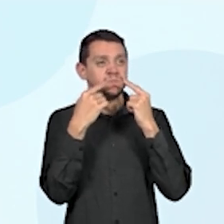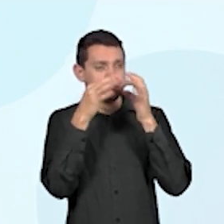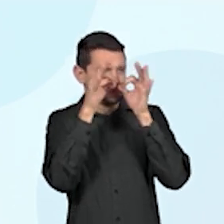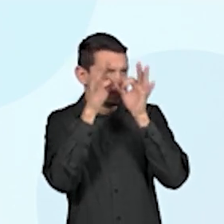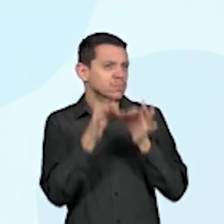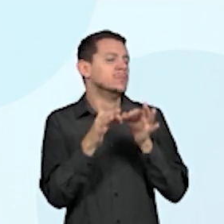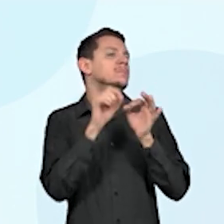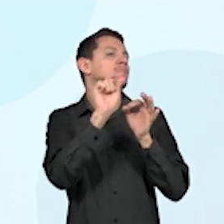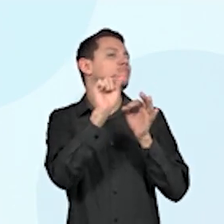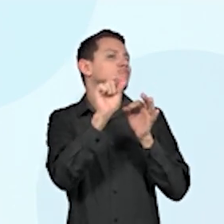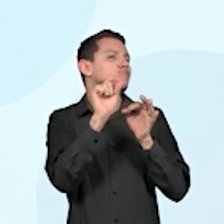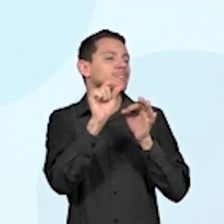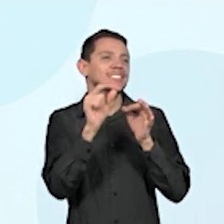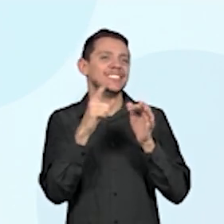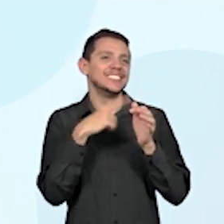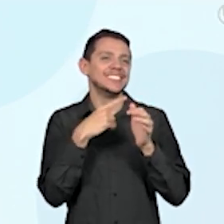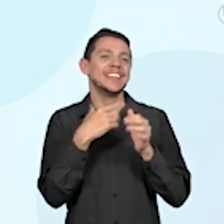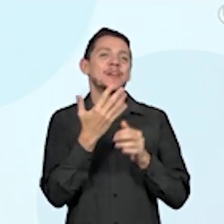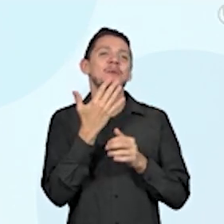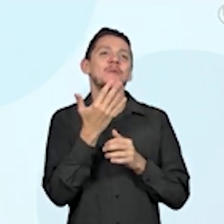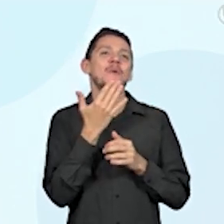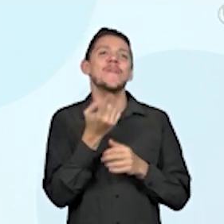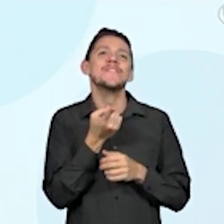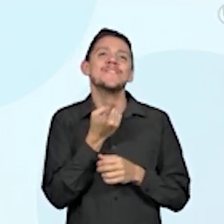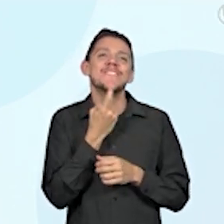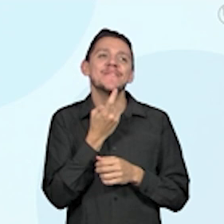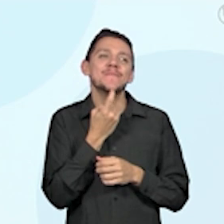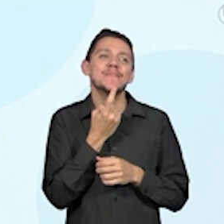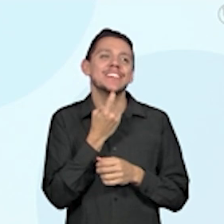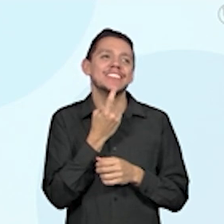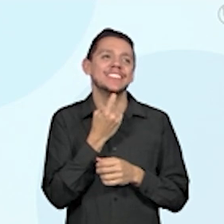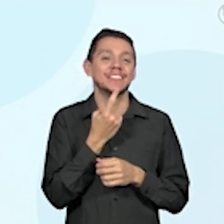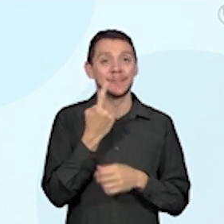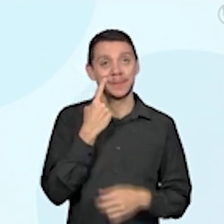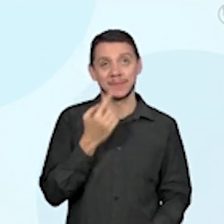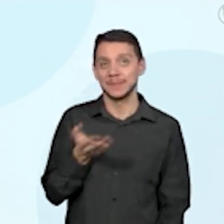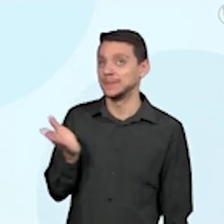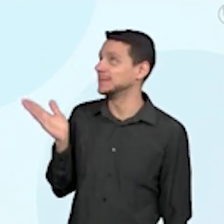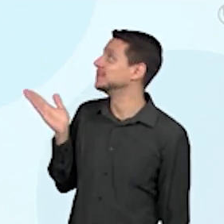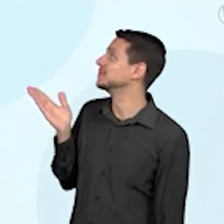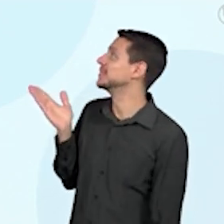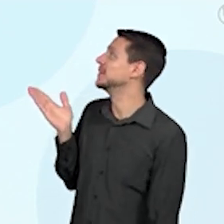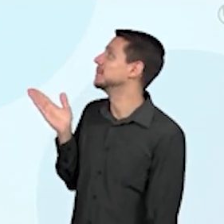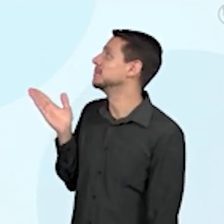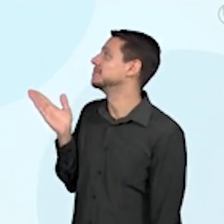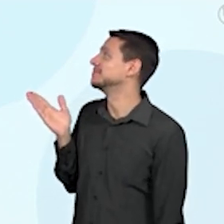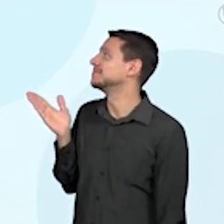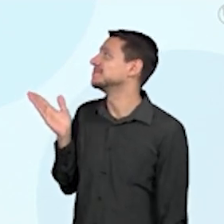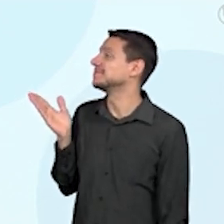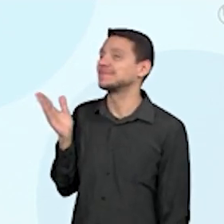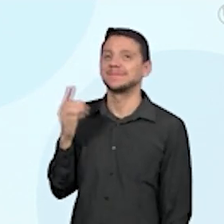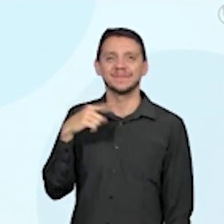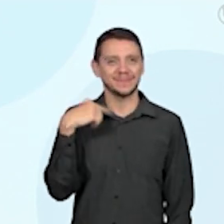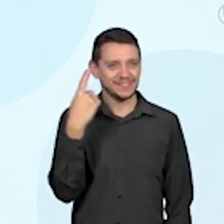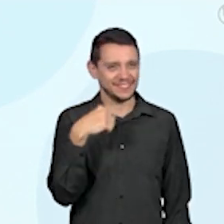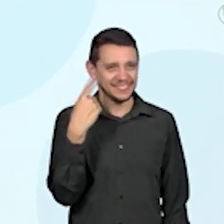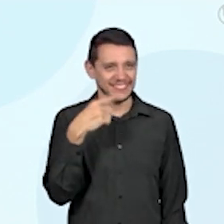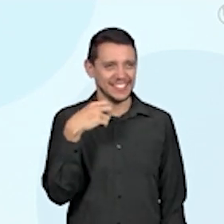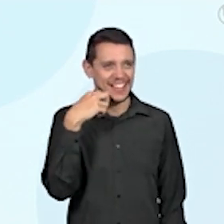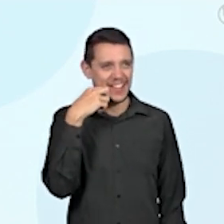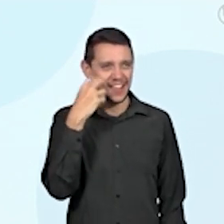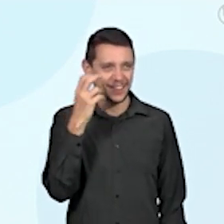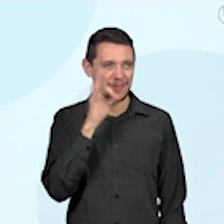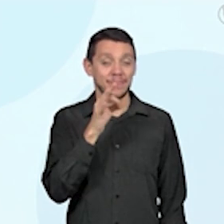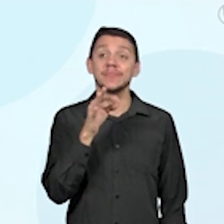certamente Ficaria vermelha? ia ficar vermelha. Ó. Eu ia ficar envergonhado. E, professor, agora a